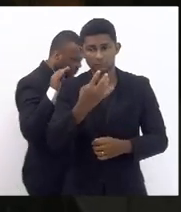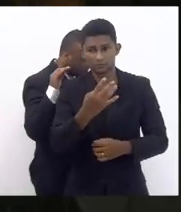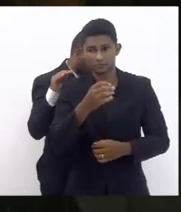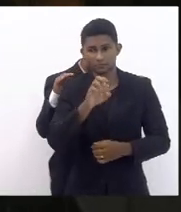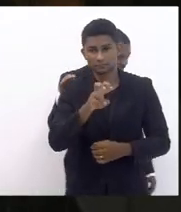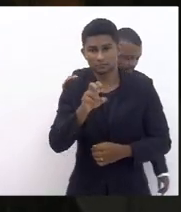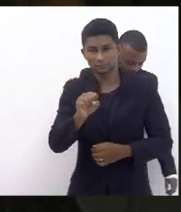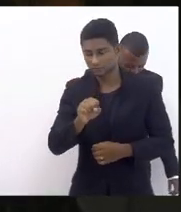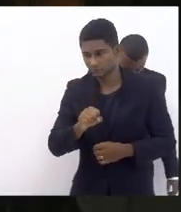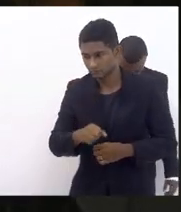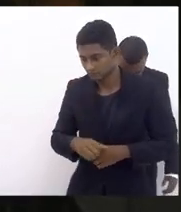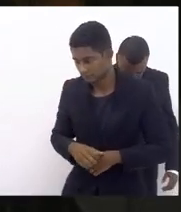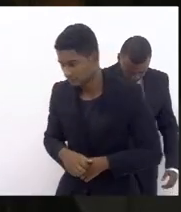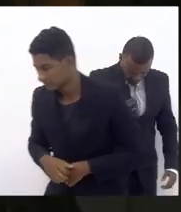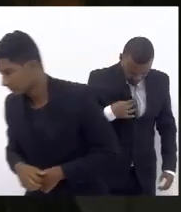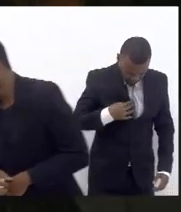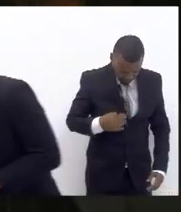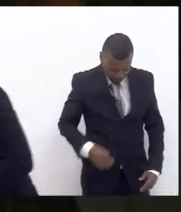e